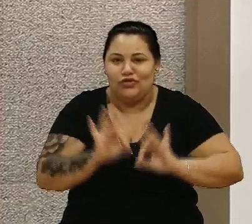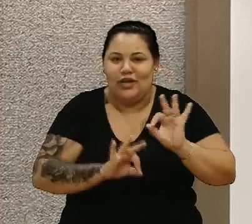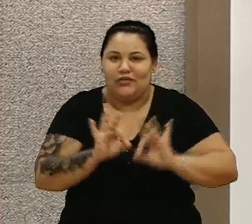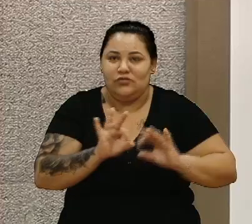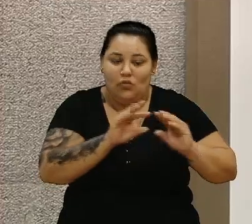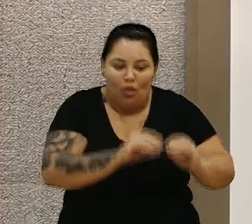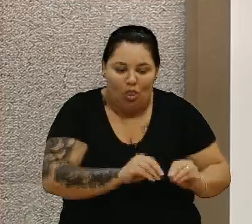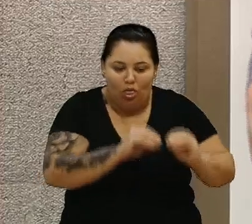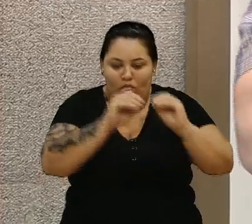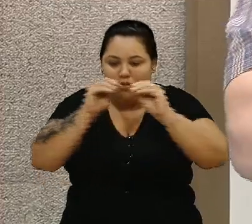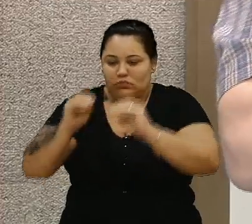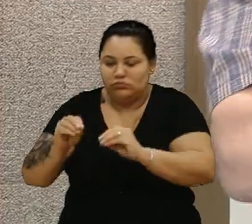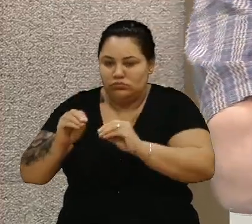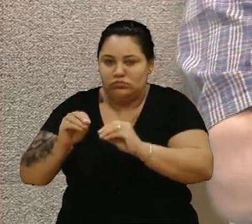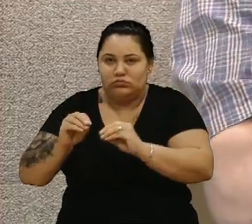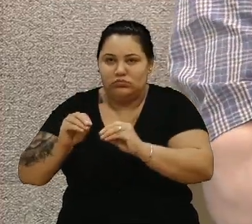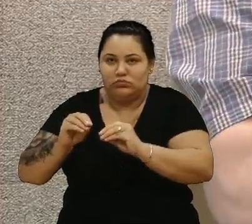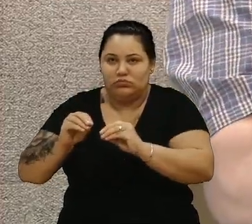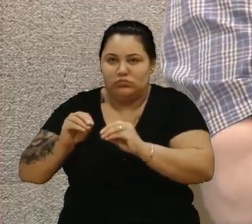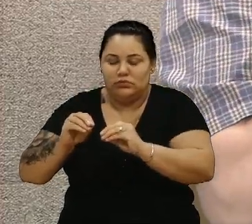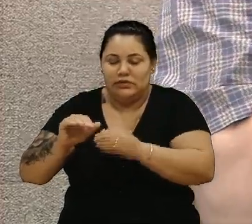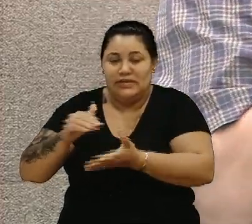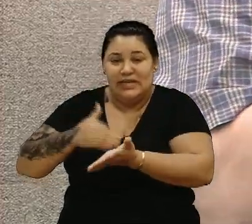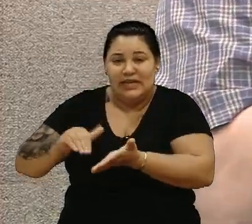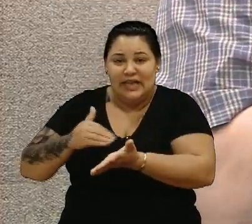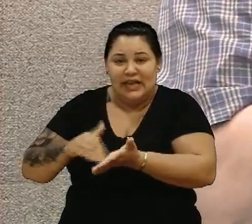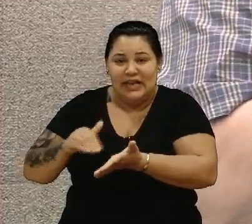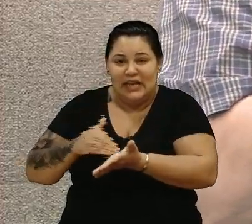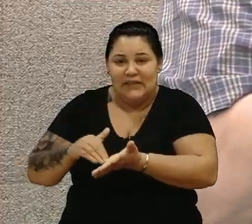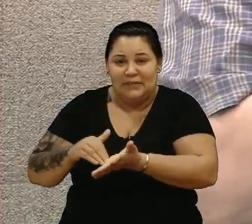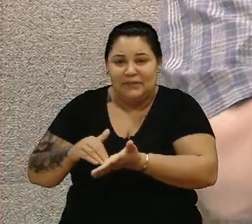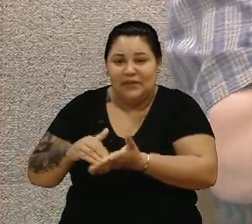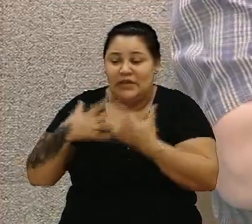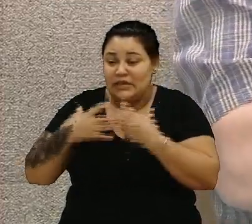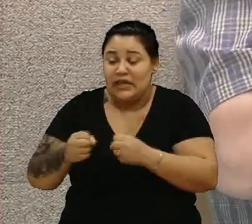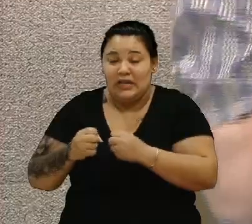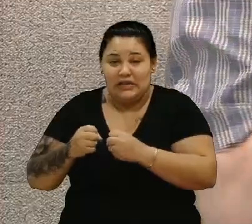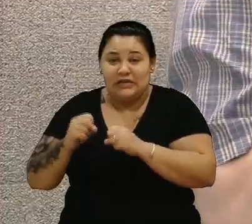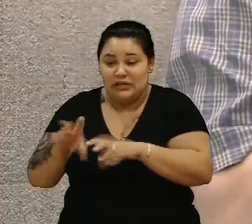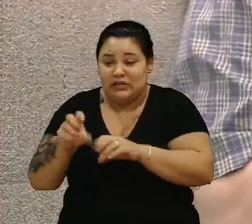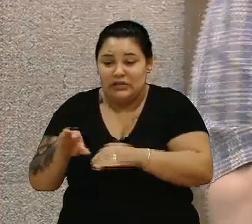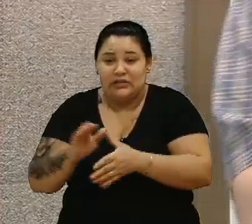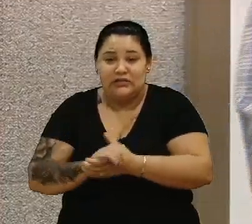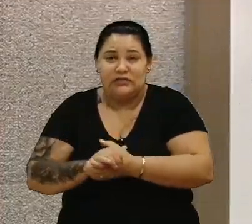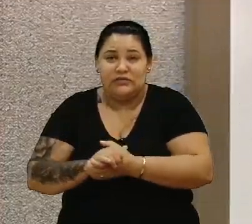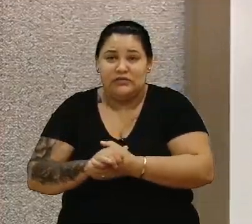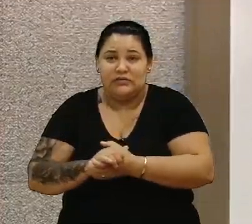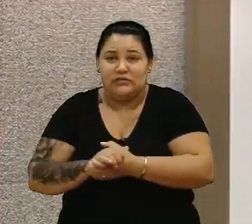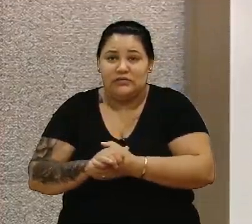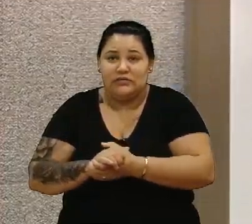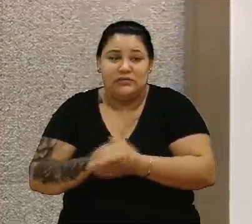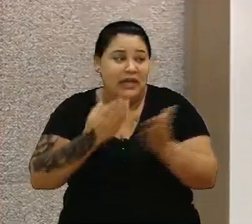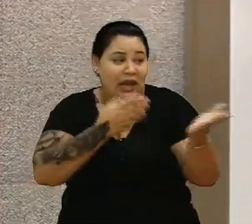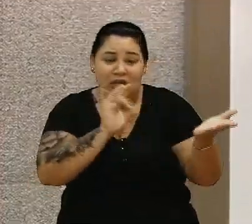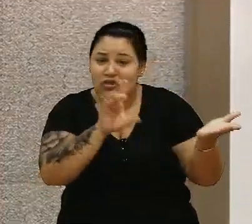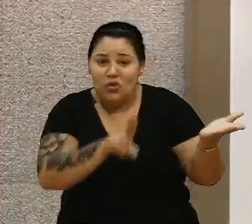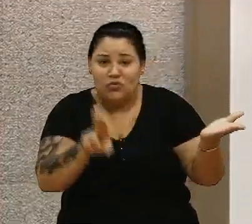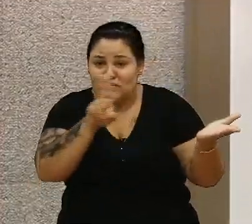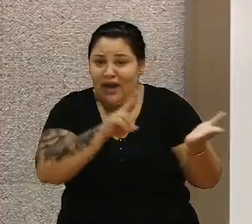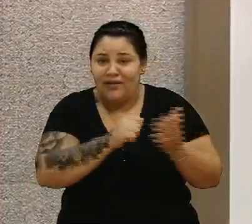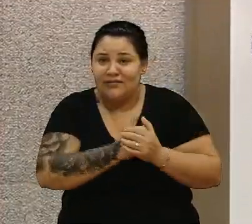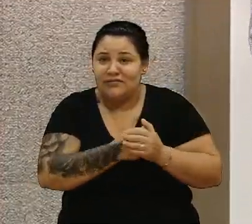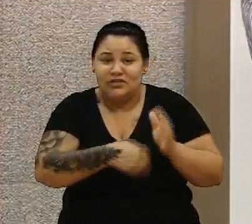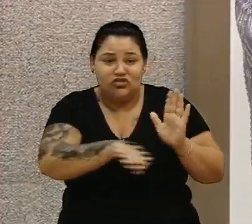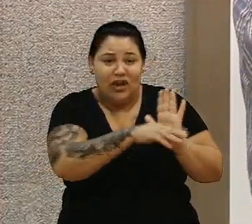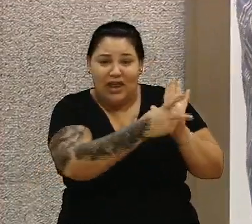da Secretaria de Educação para a parte da 13 de maio, que está lá, é só ocupar. É só chegar lá, botar